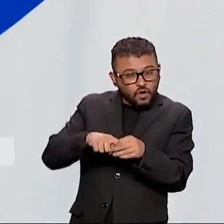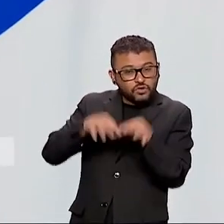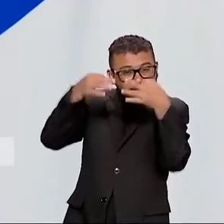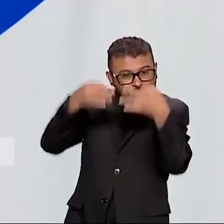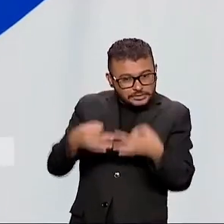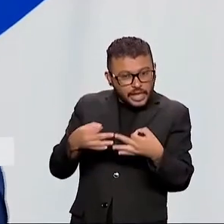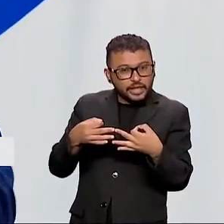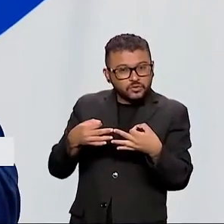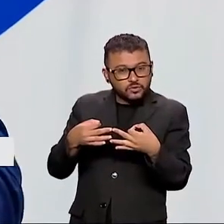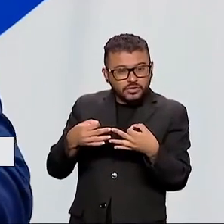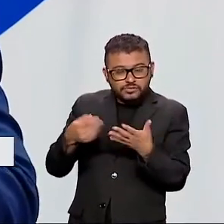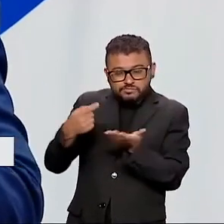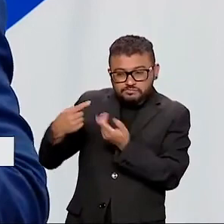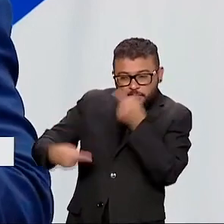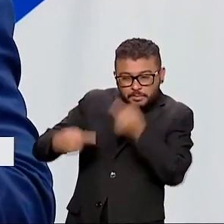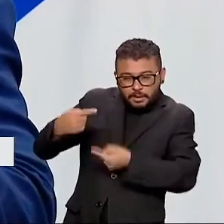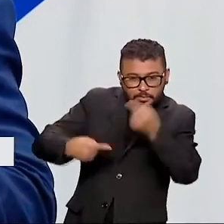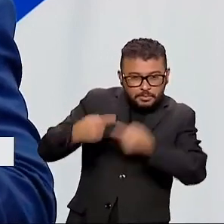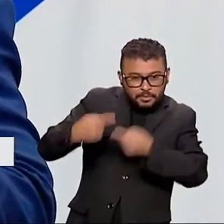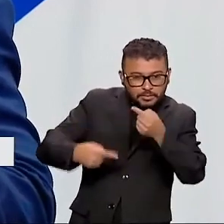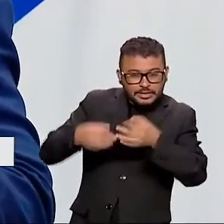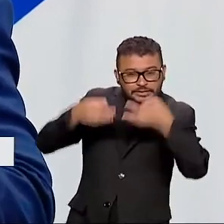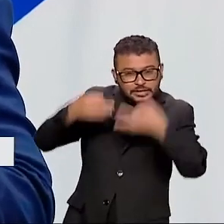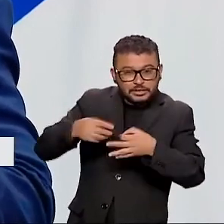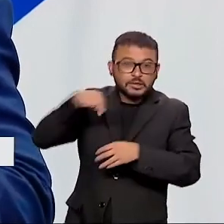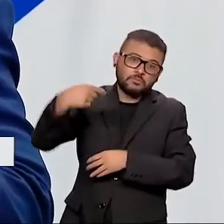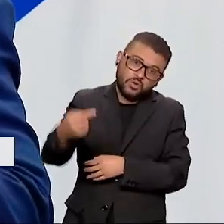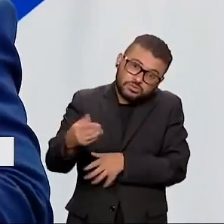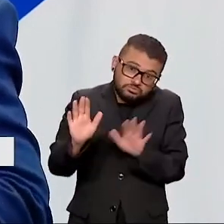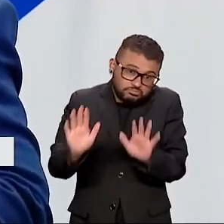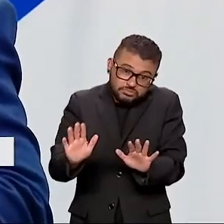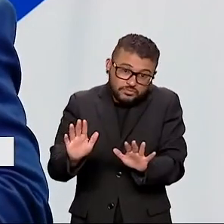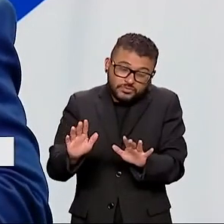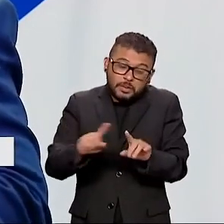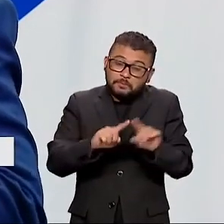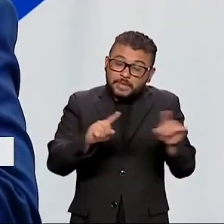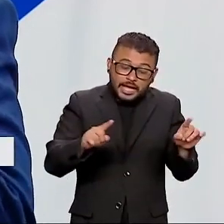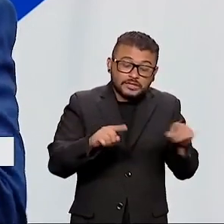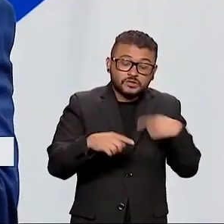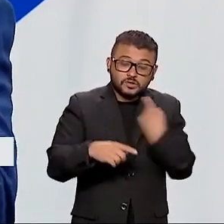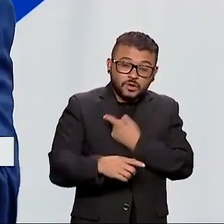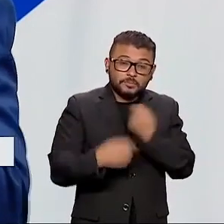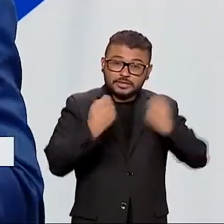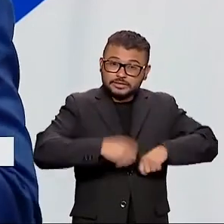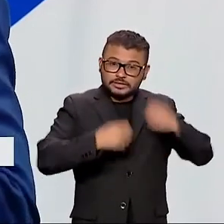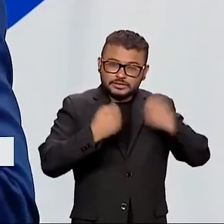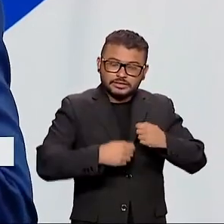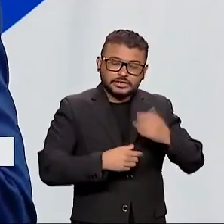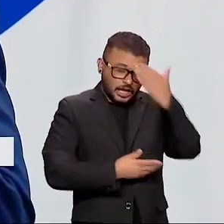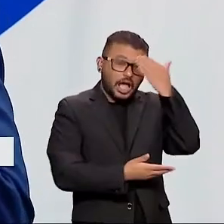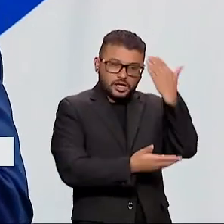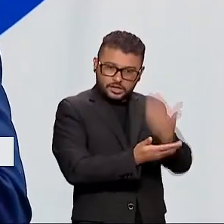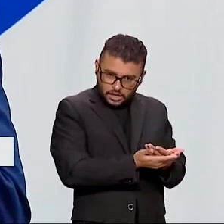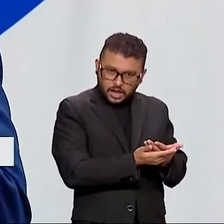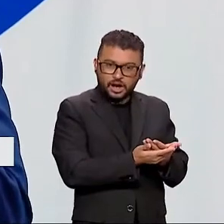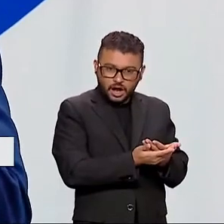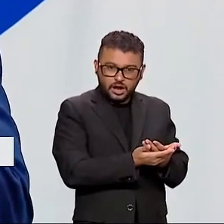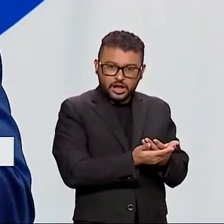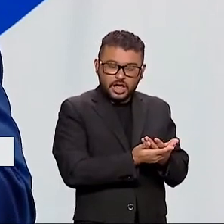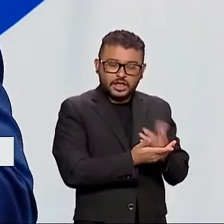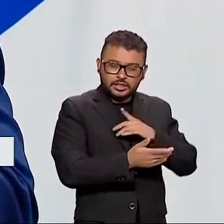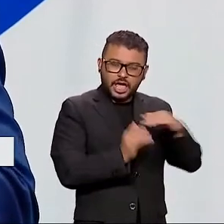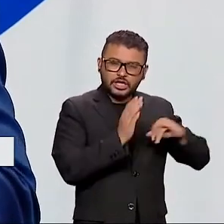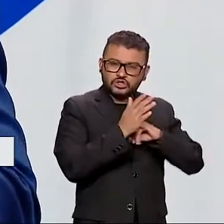à perfeição do modelo de discussão que a gente tem que fazer. O dado concreto é que nós estamos tendo consciência que